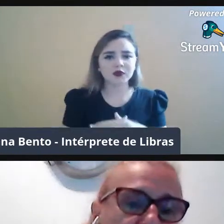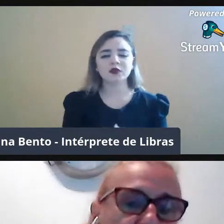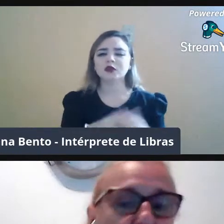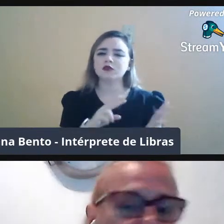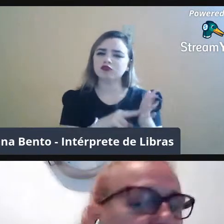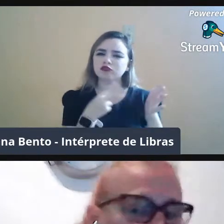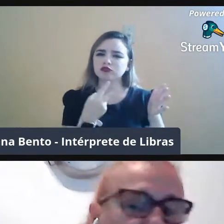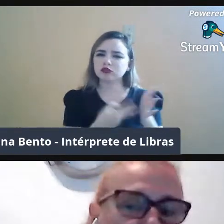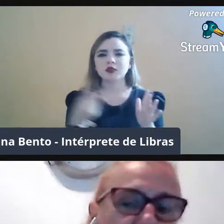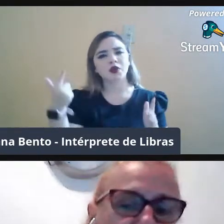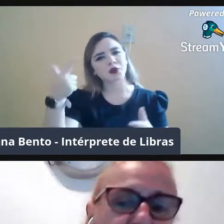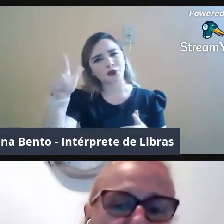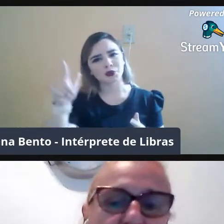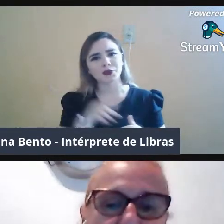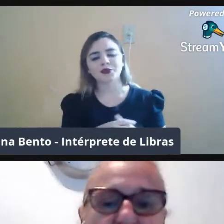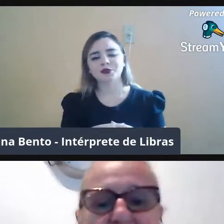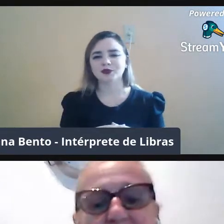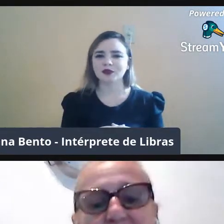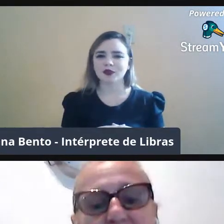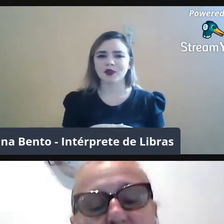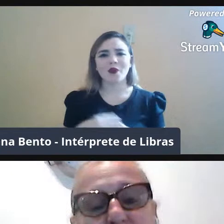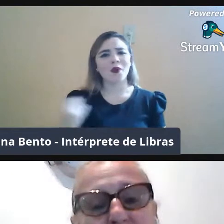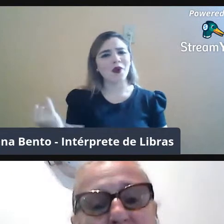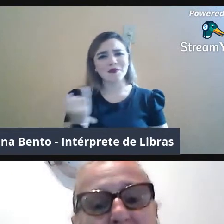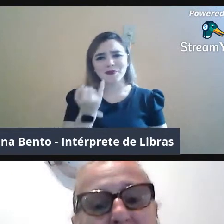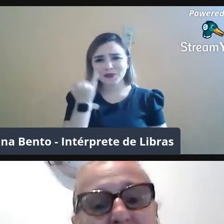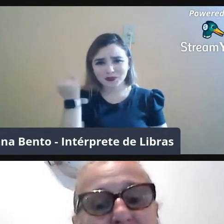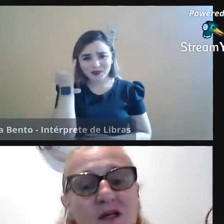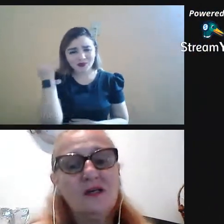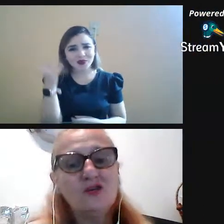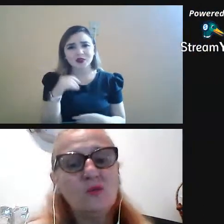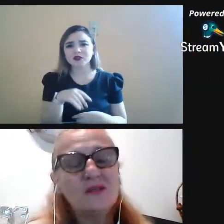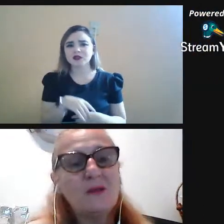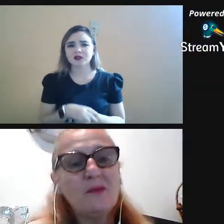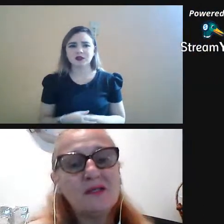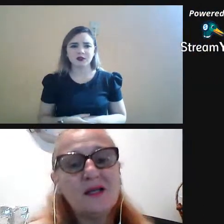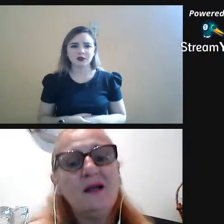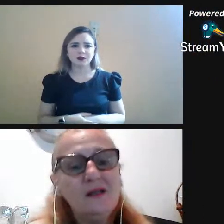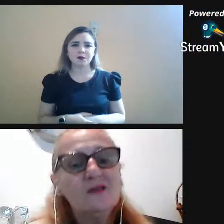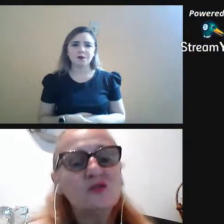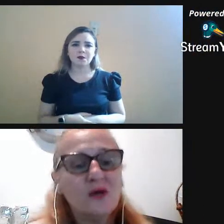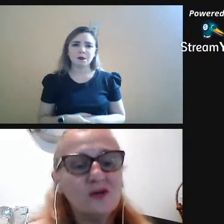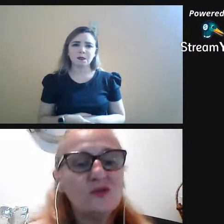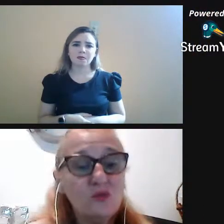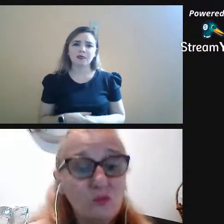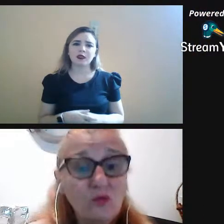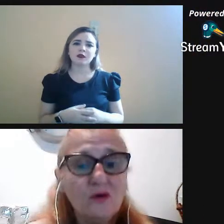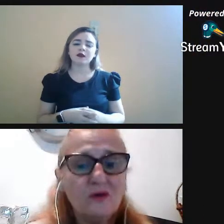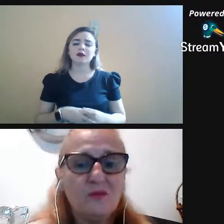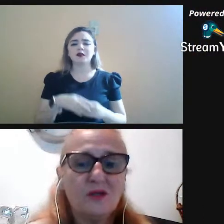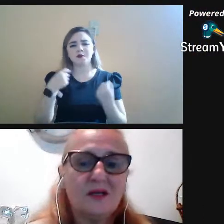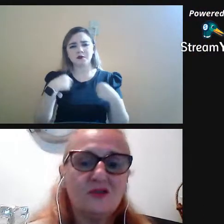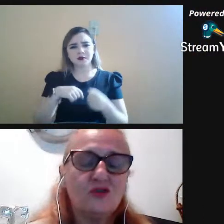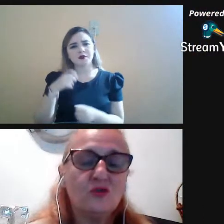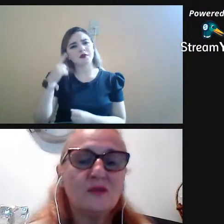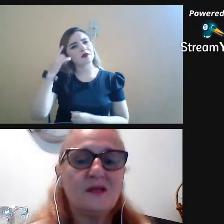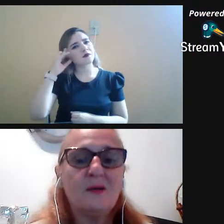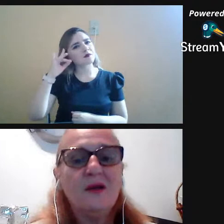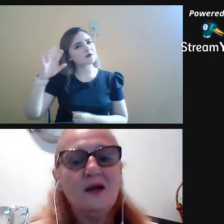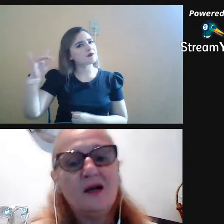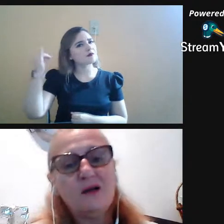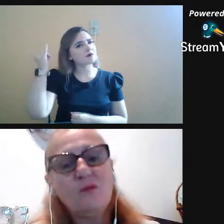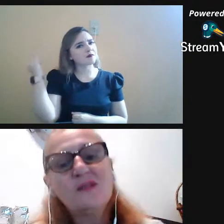ressignificar das coisas. O R é muito importante dentro do meio ambiente. E a gente começar a pensar nisso. Eu acho isso muito importante. A